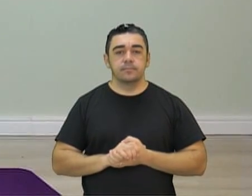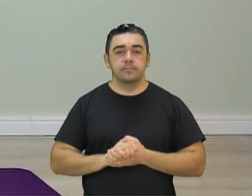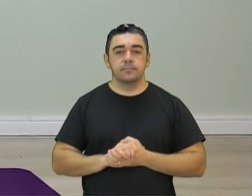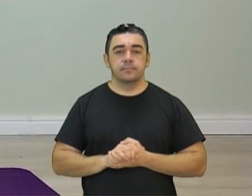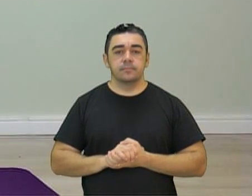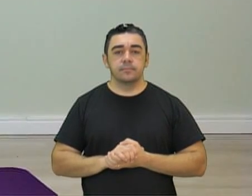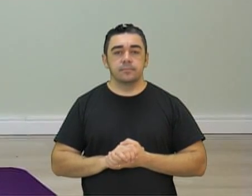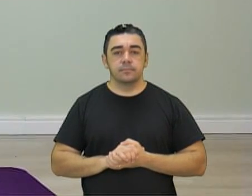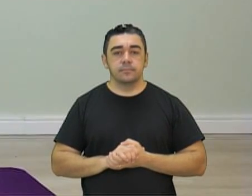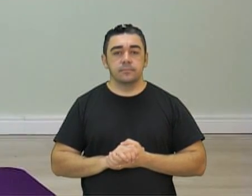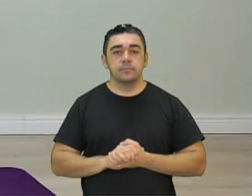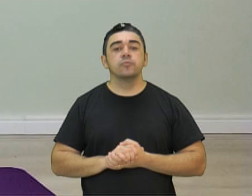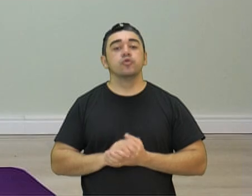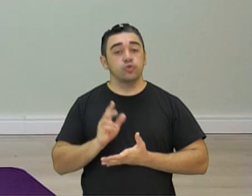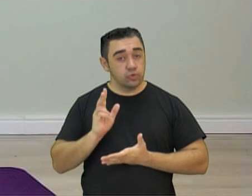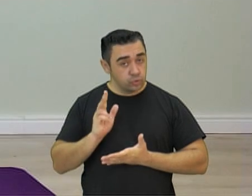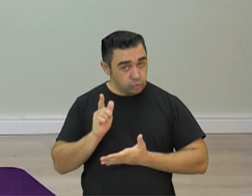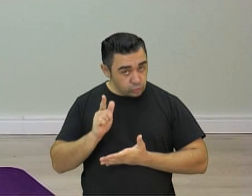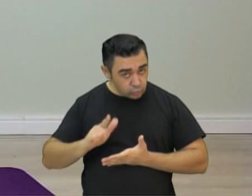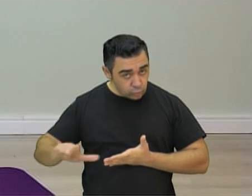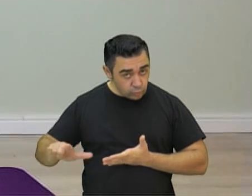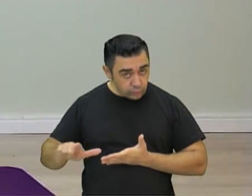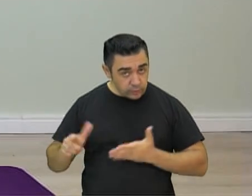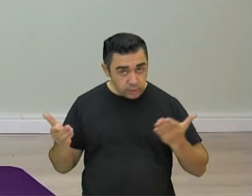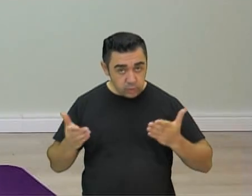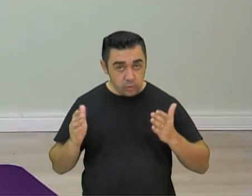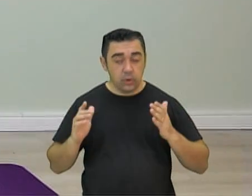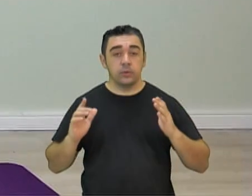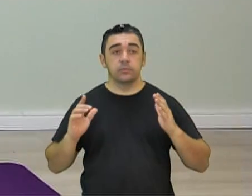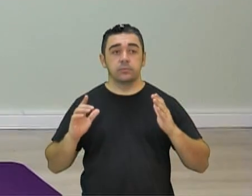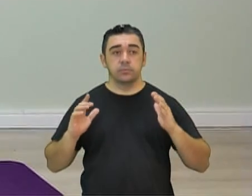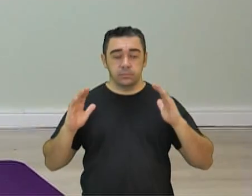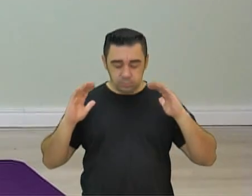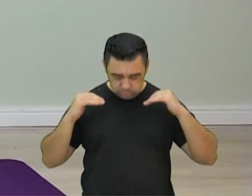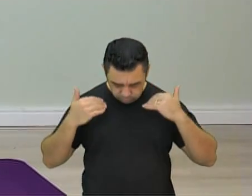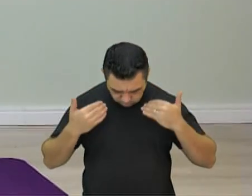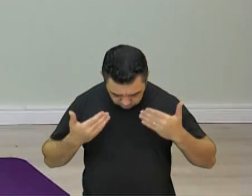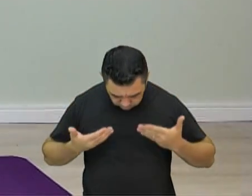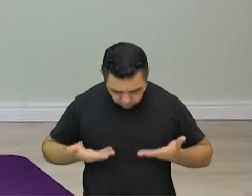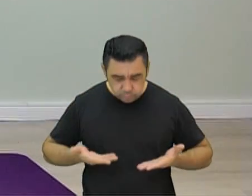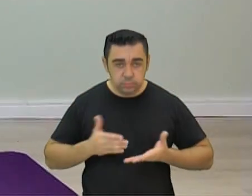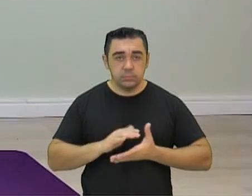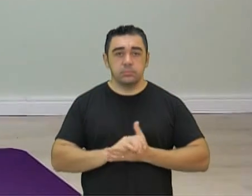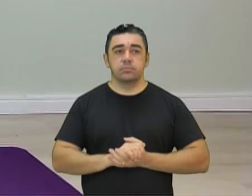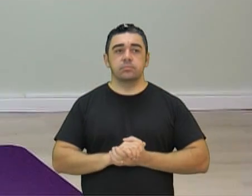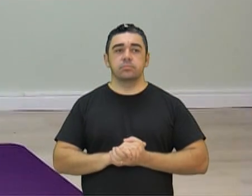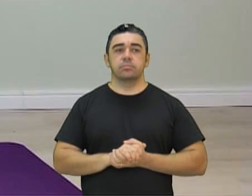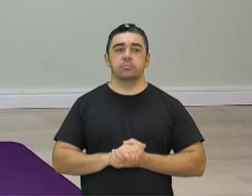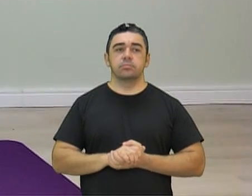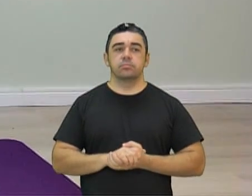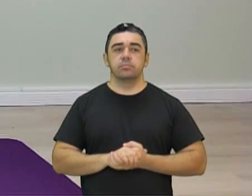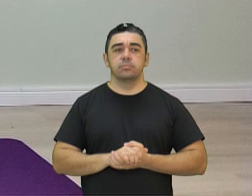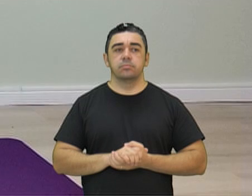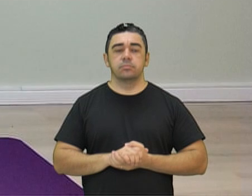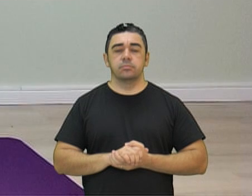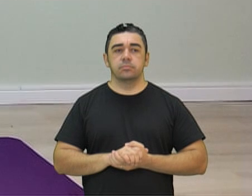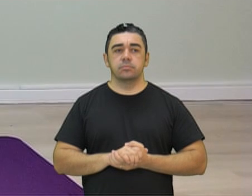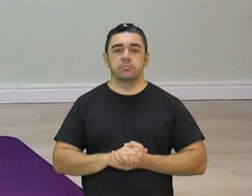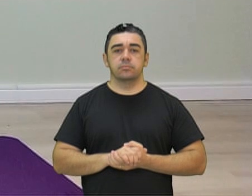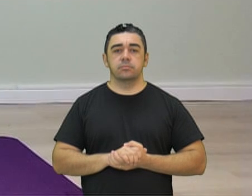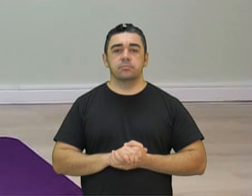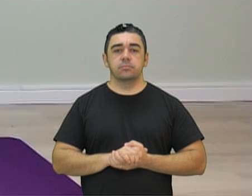Isso. Mais uma vez. Desce cabeça, desce tronco, solta seu